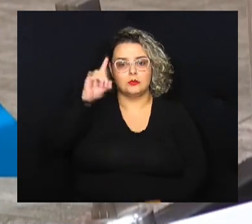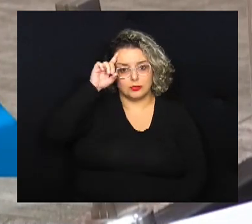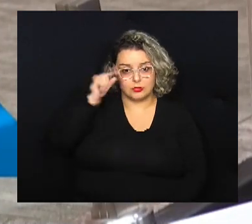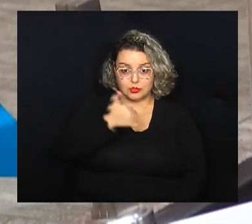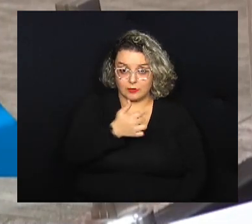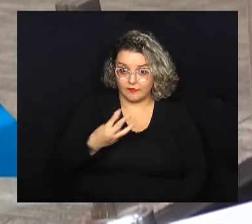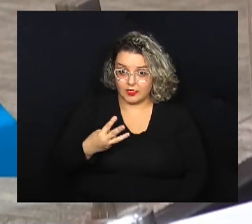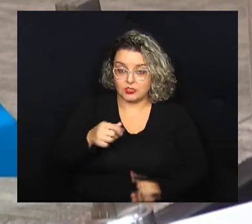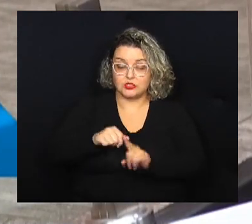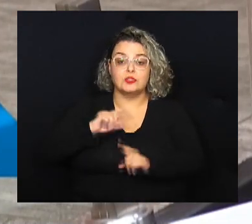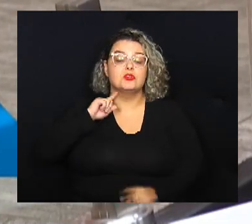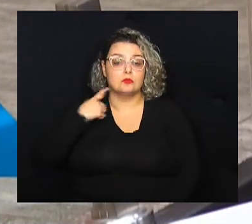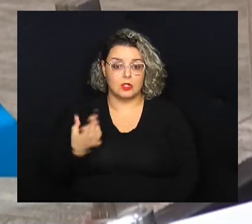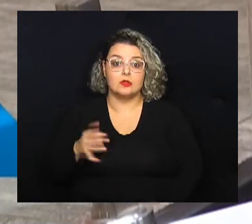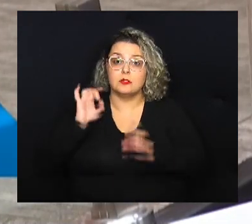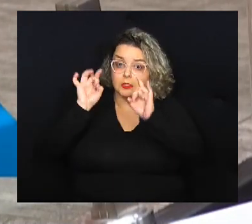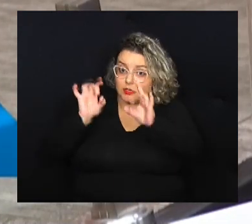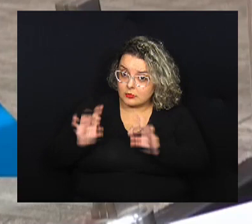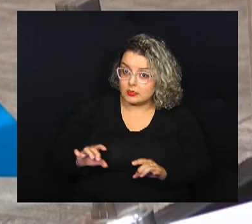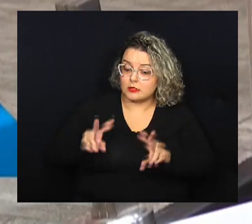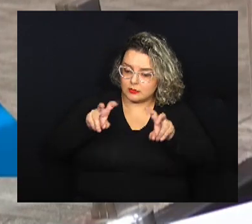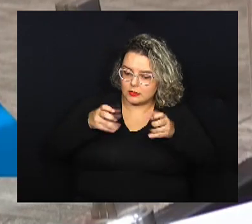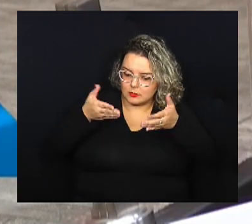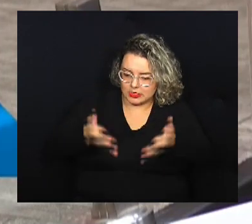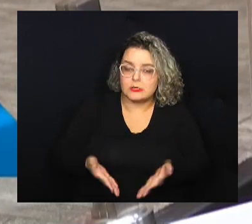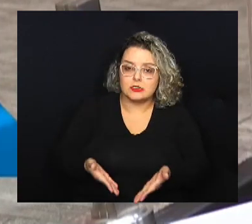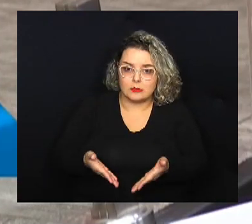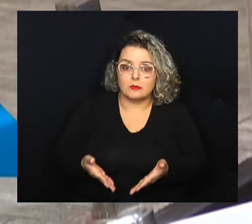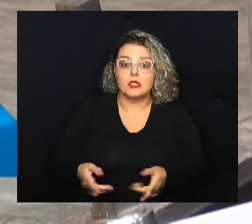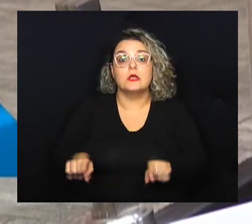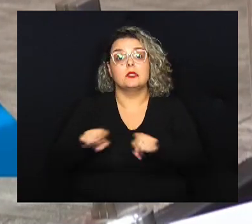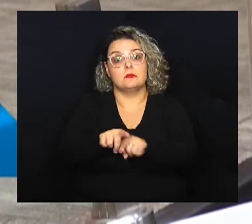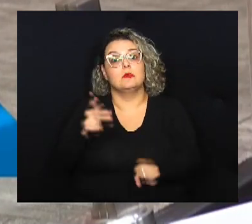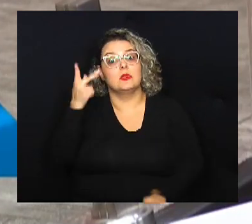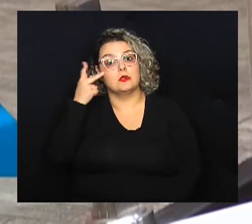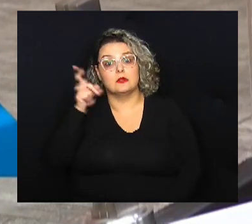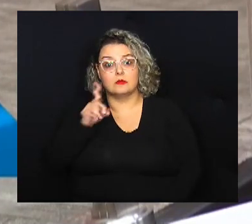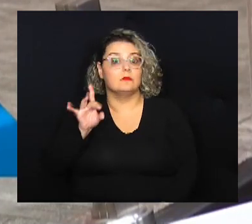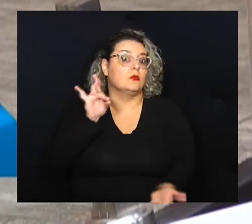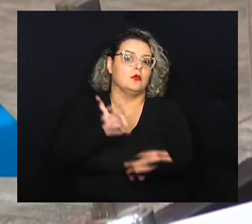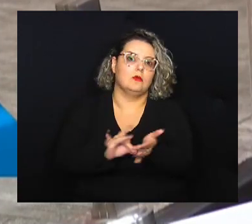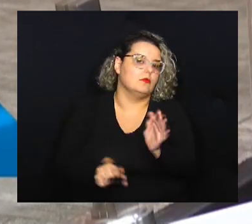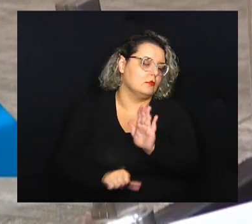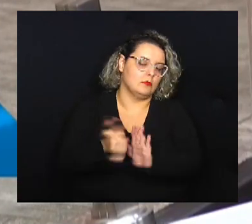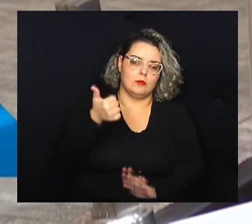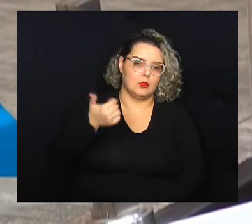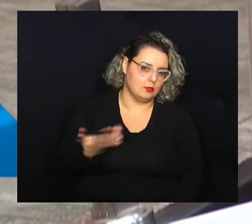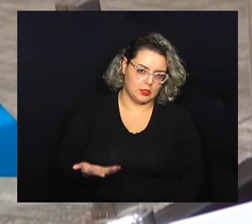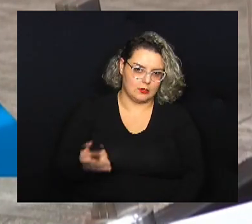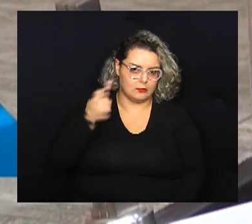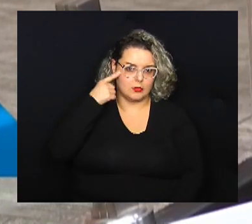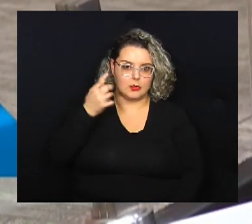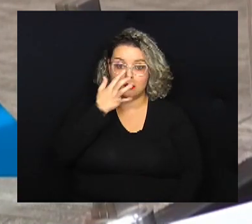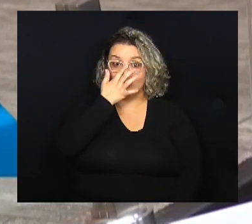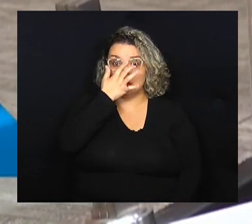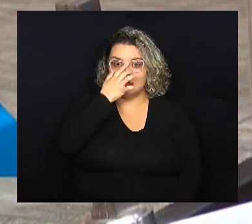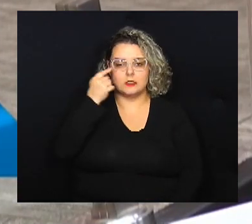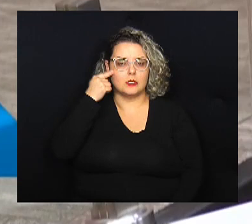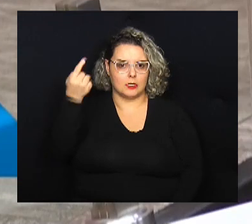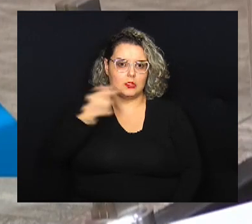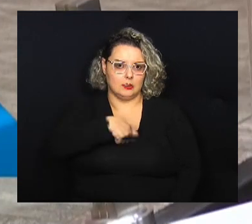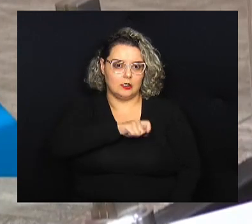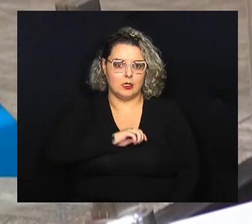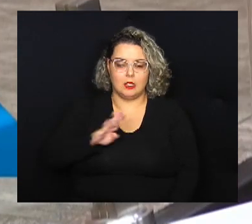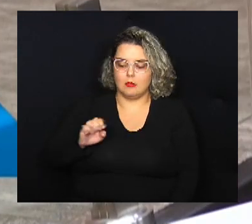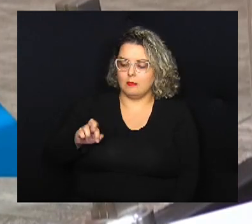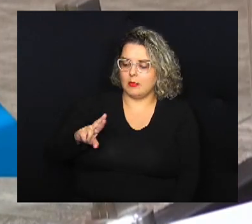maio, especificamente sobre esse assunto. E também São Paulo não foi originário, né, da ideia. Essa ideia vem da Espanha, então em Barcelona, a